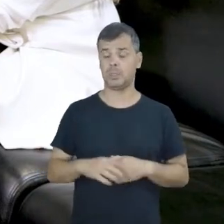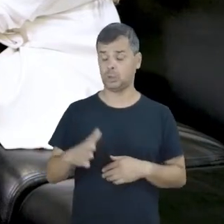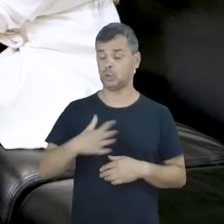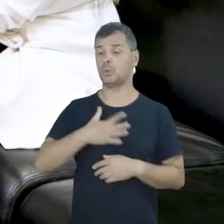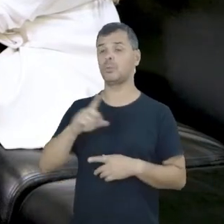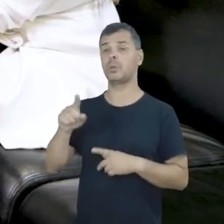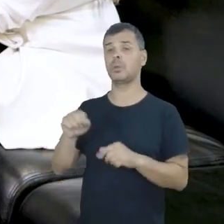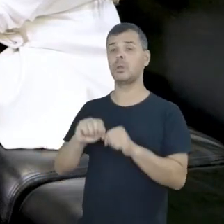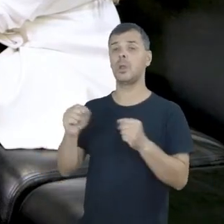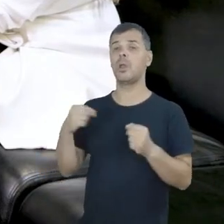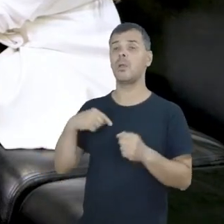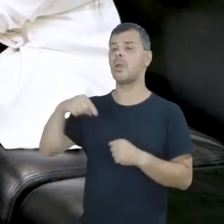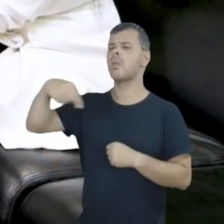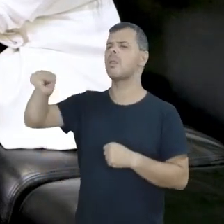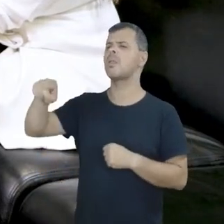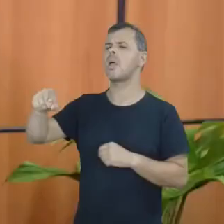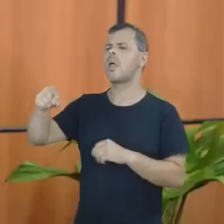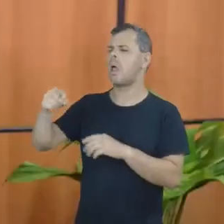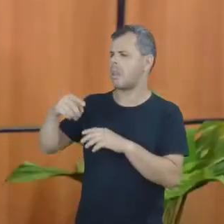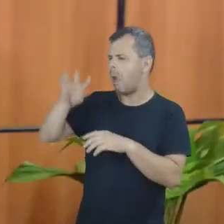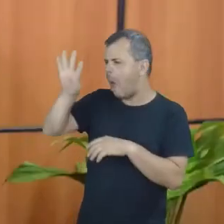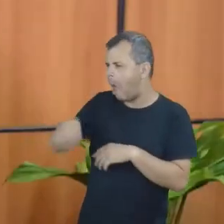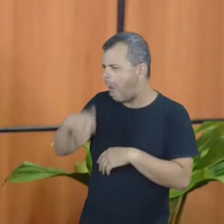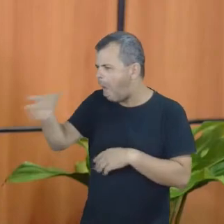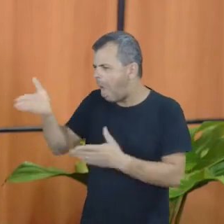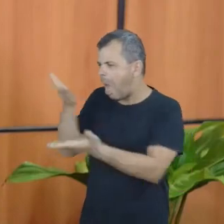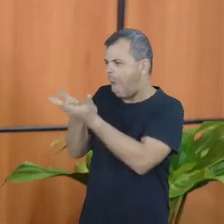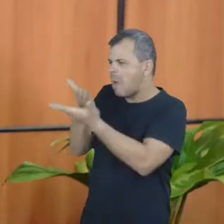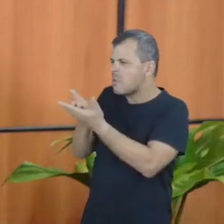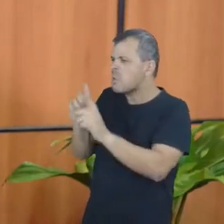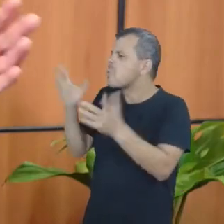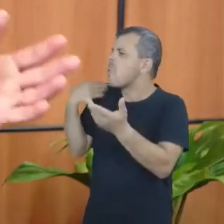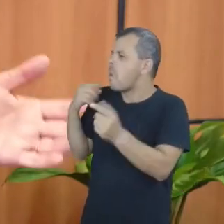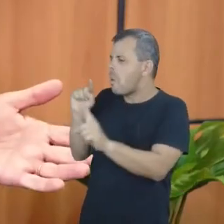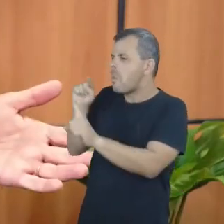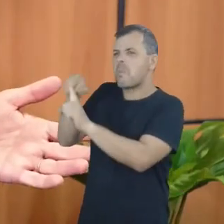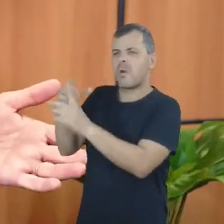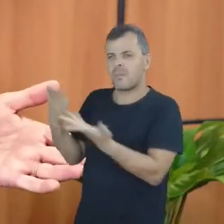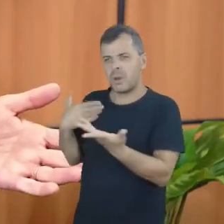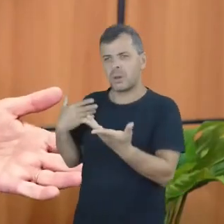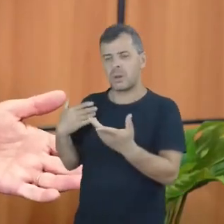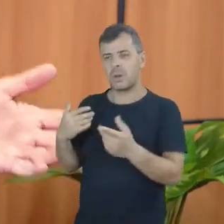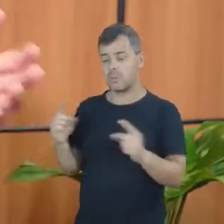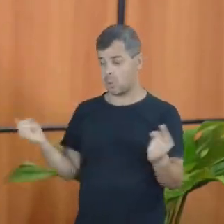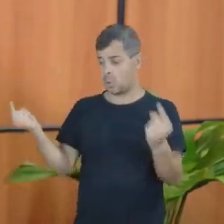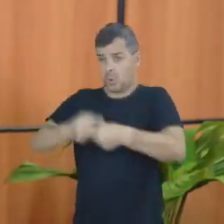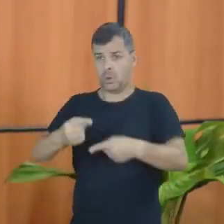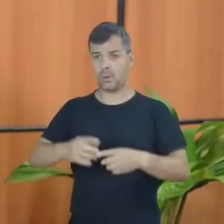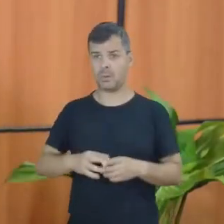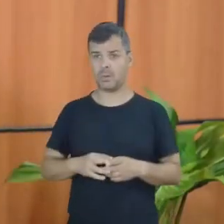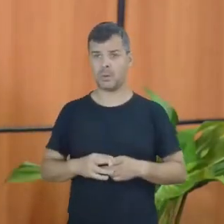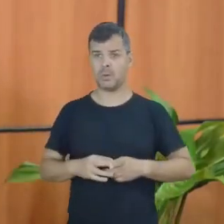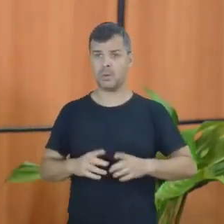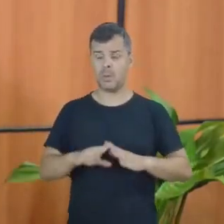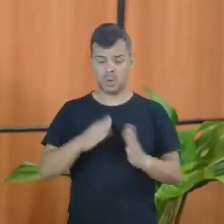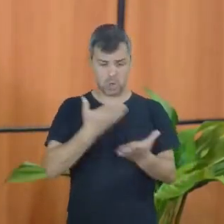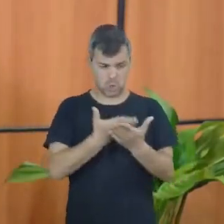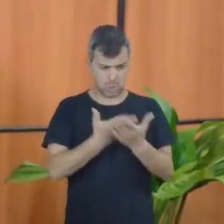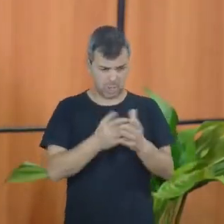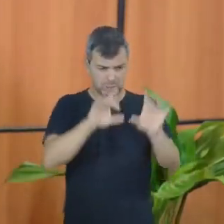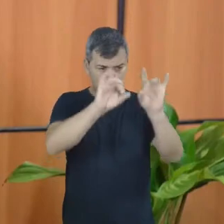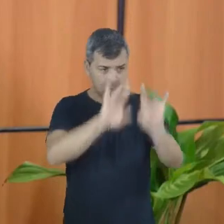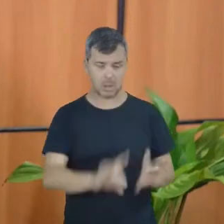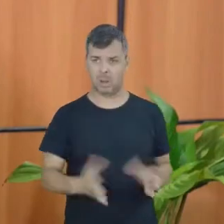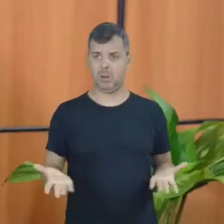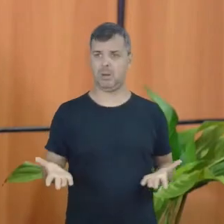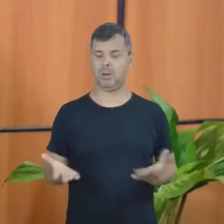surpreende quem está somente lá na planilha, olhando, estudando, não sei se com a ótica, mais parece torcida contra do que propriamente estudo